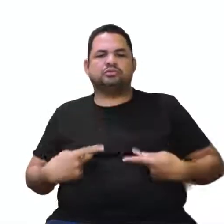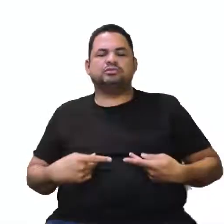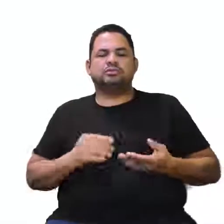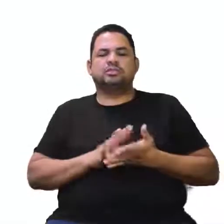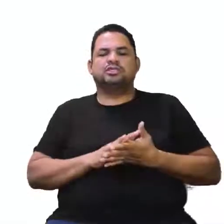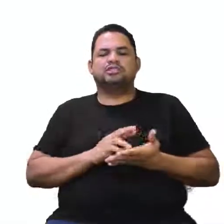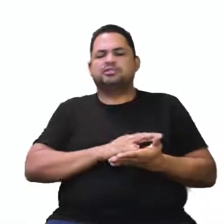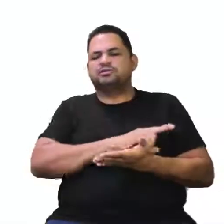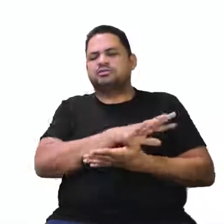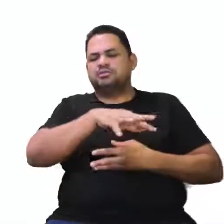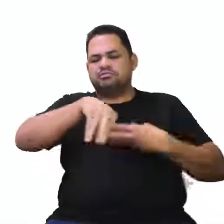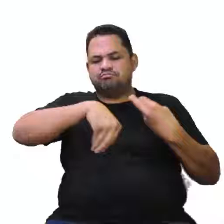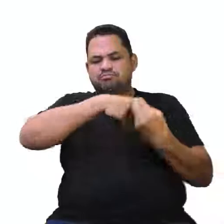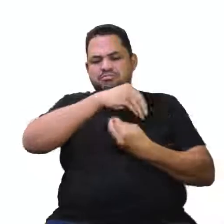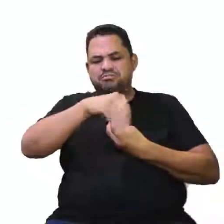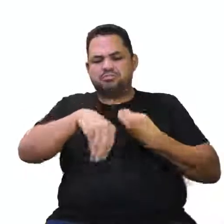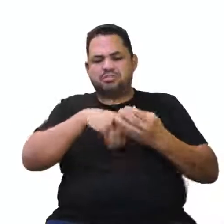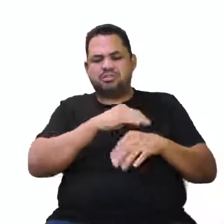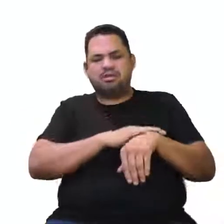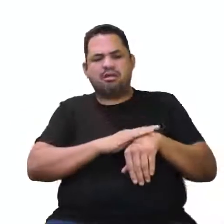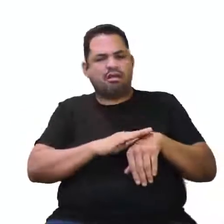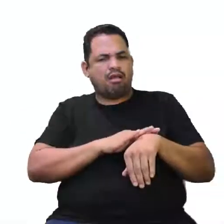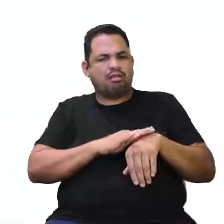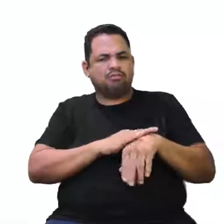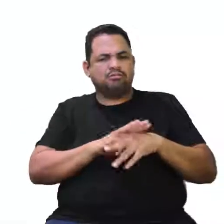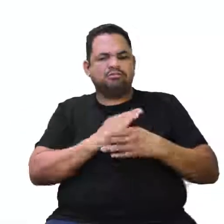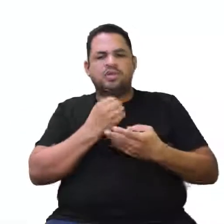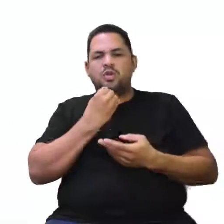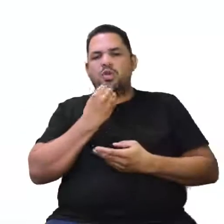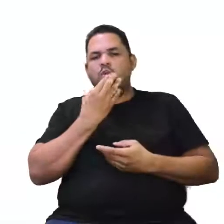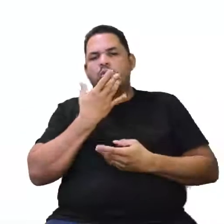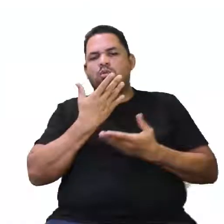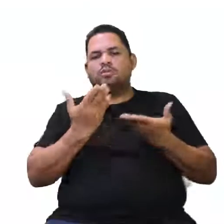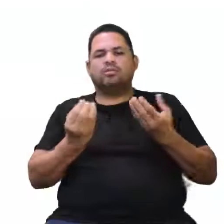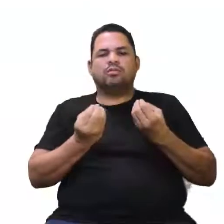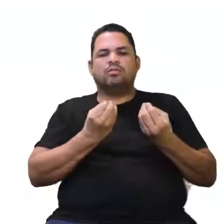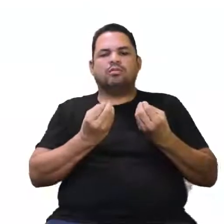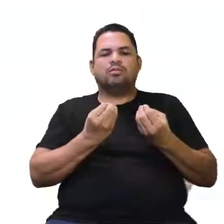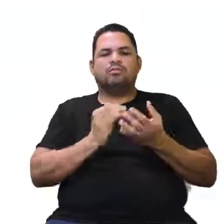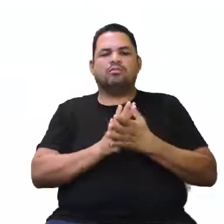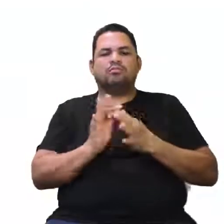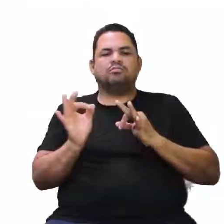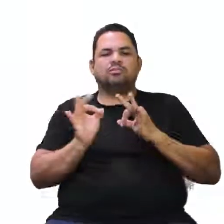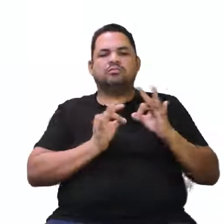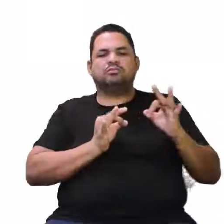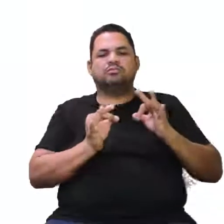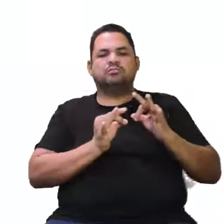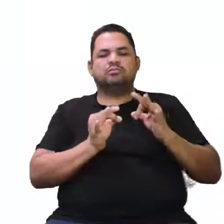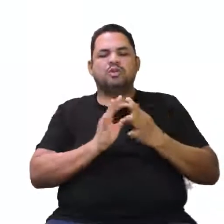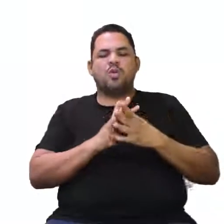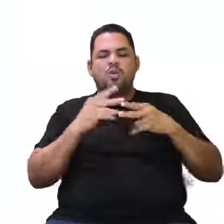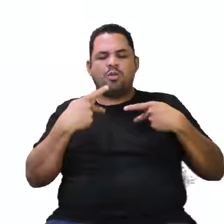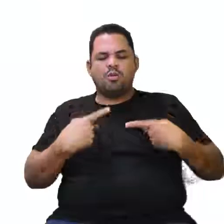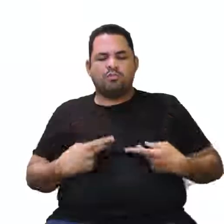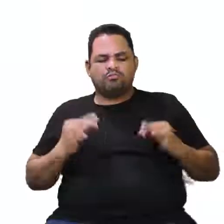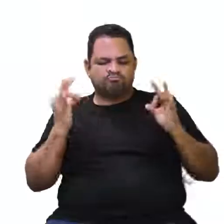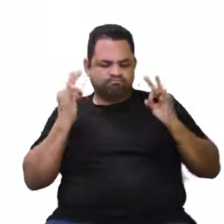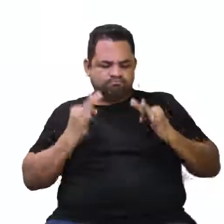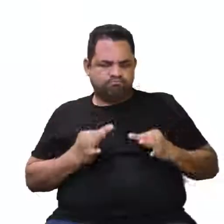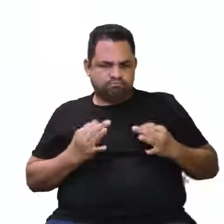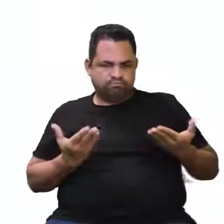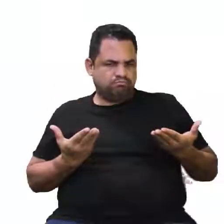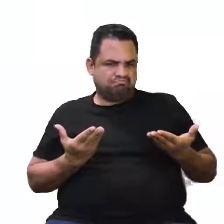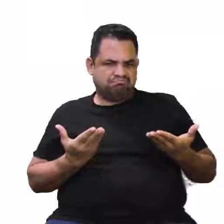intensa miscigenação, mistura de raças, de cores, né, gente? Como que a gente pode estabelecer aí um corpo